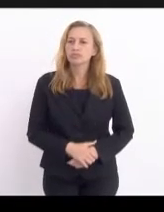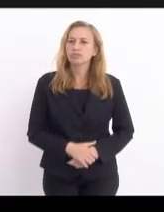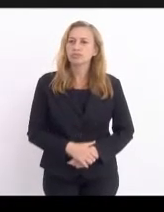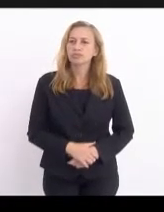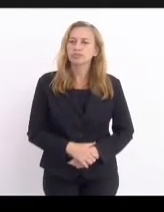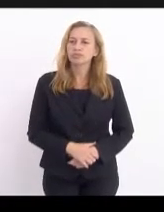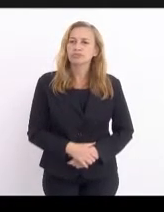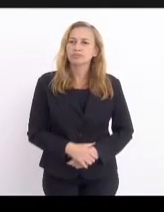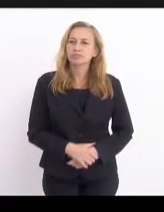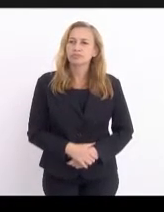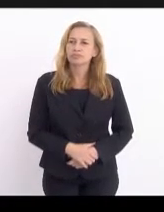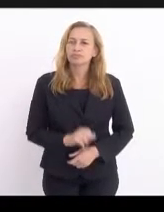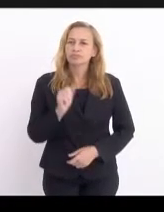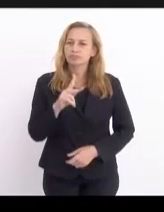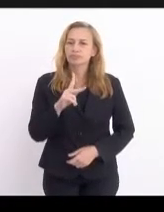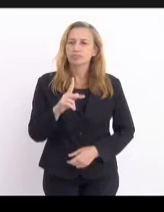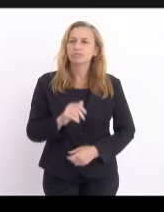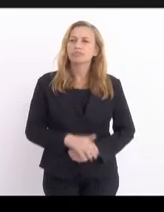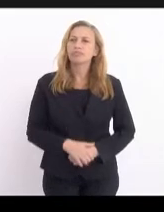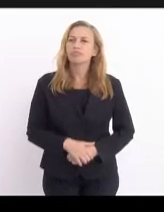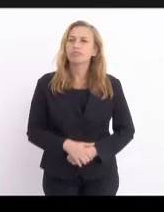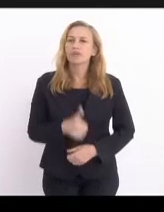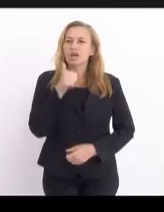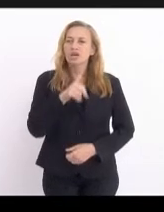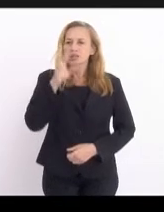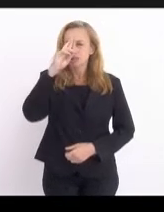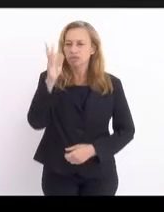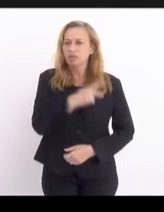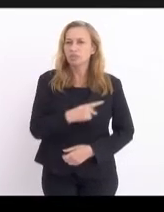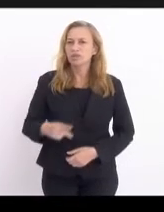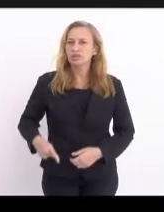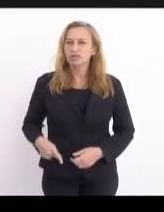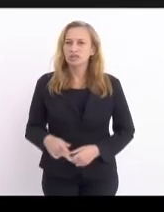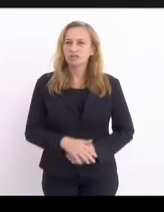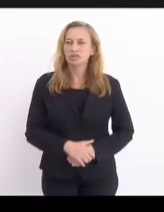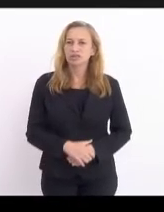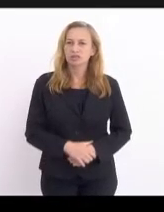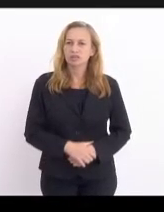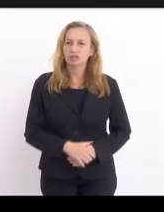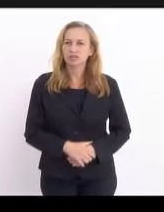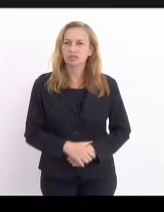Ok, Eliomar. Senhora presidente.